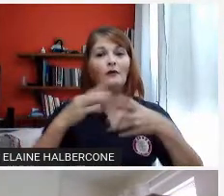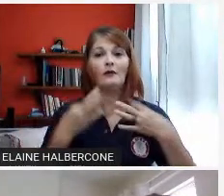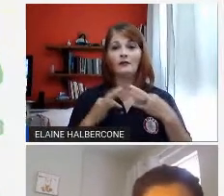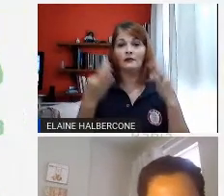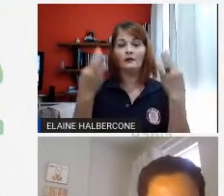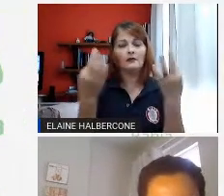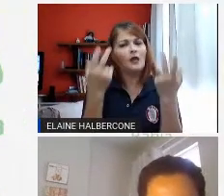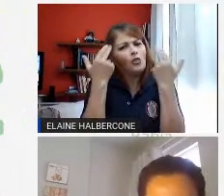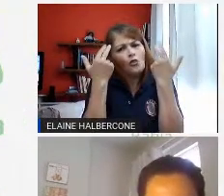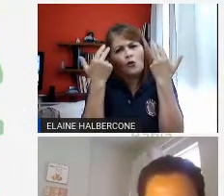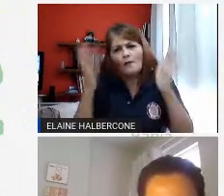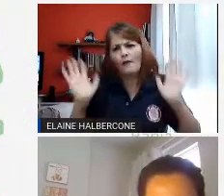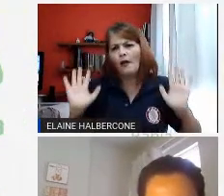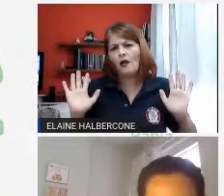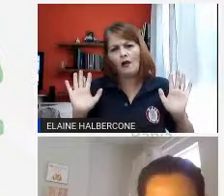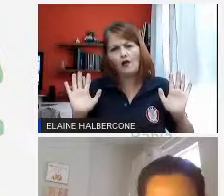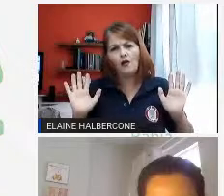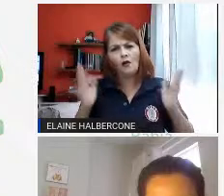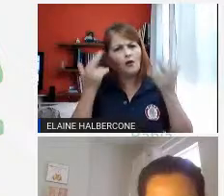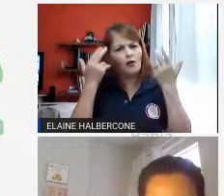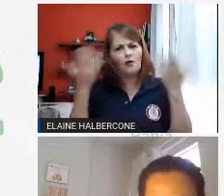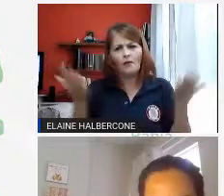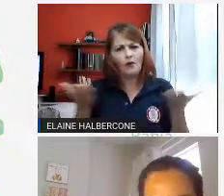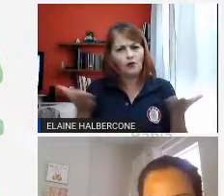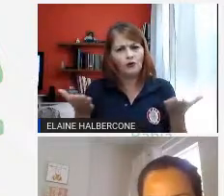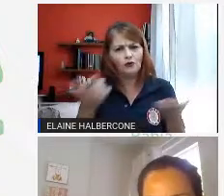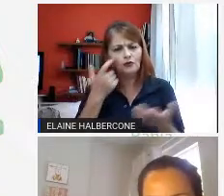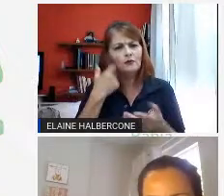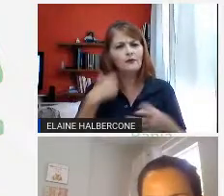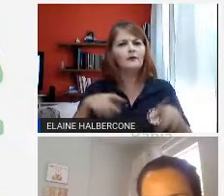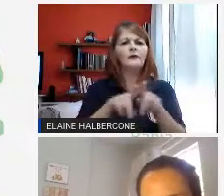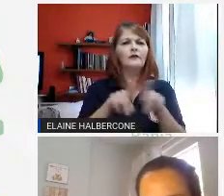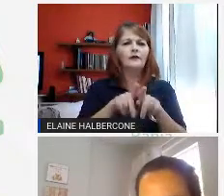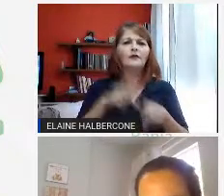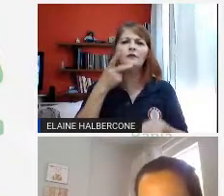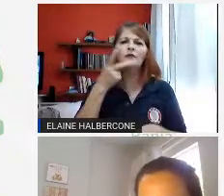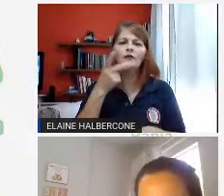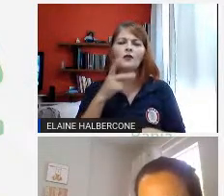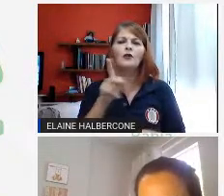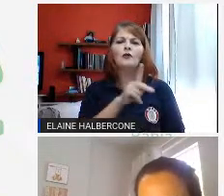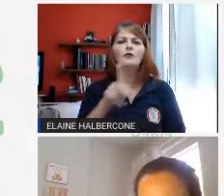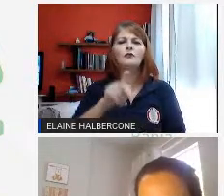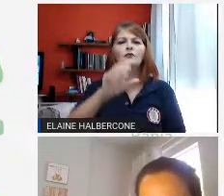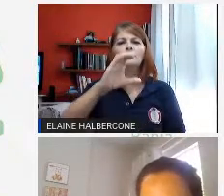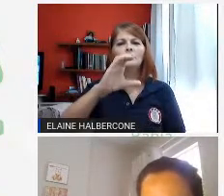comuns, né, como também aí falou o professor Celso.